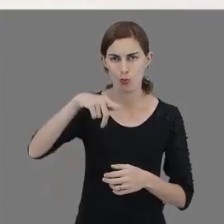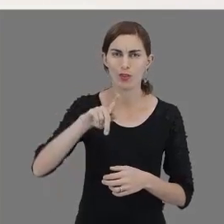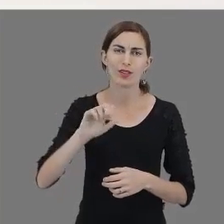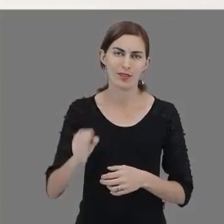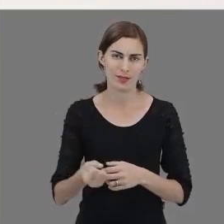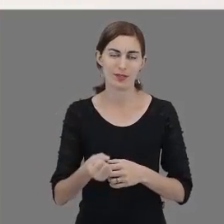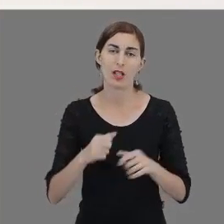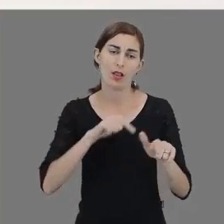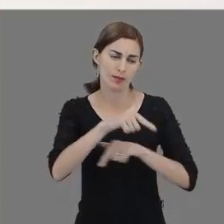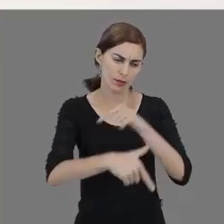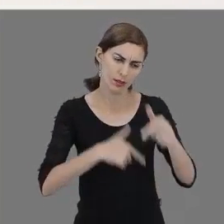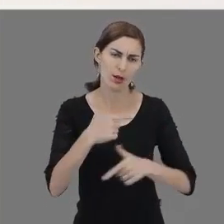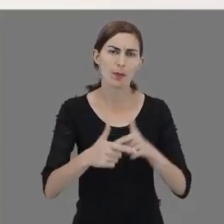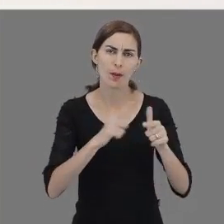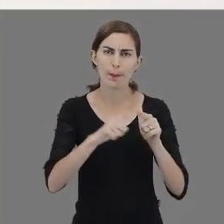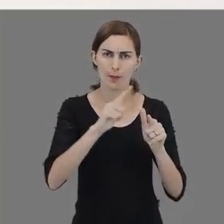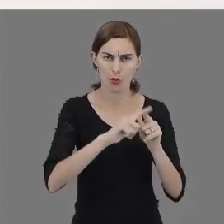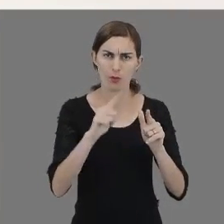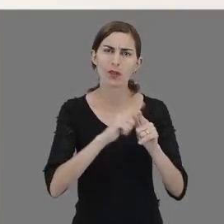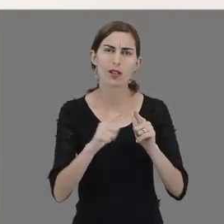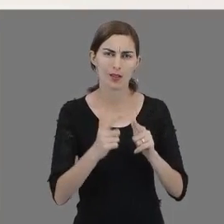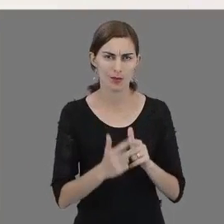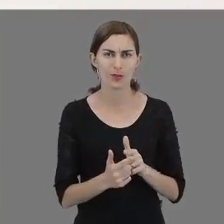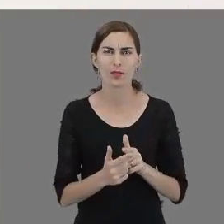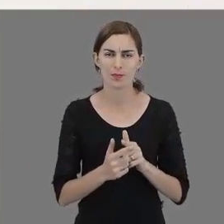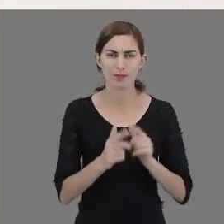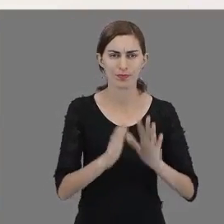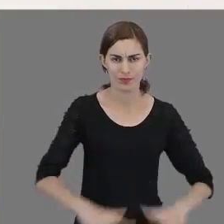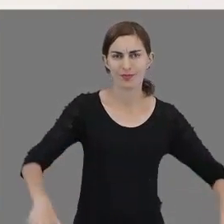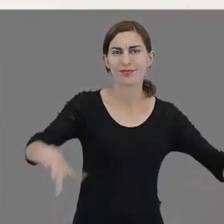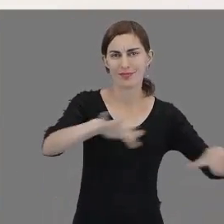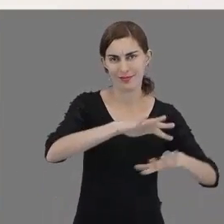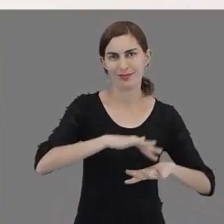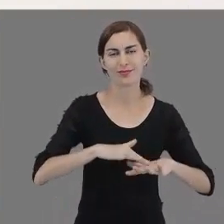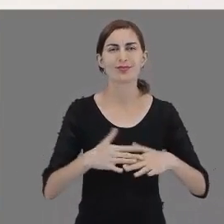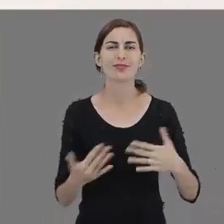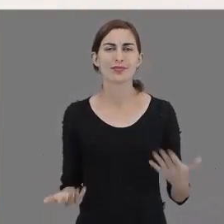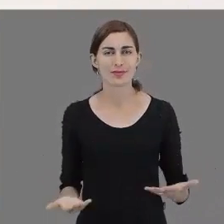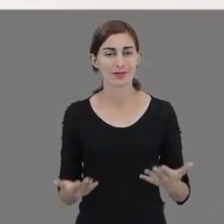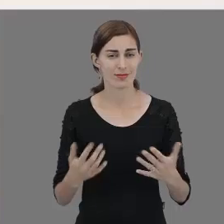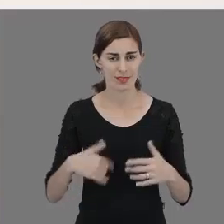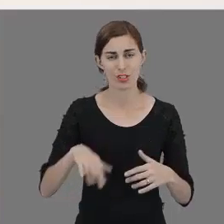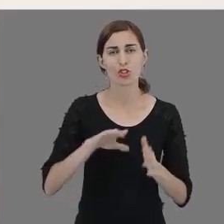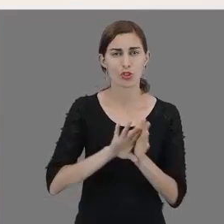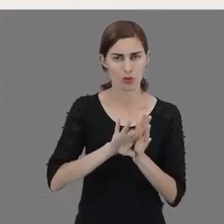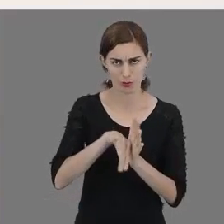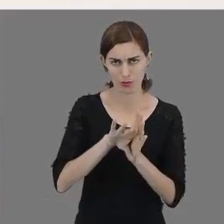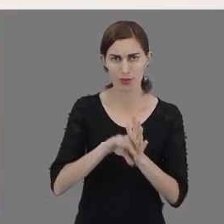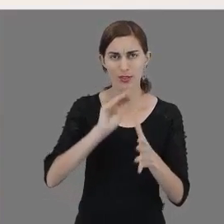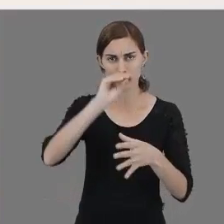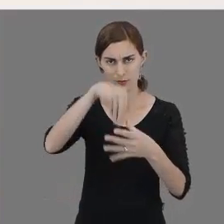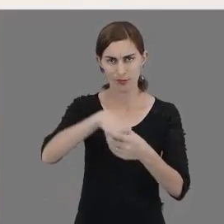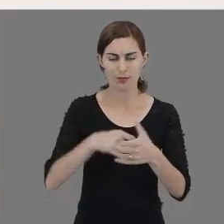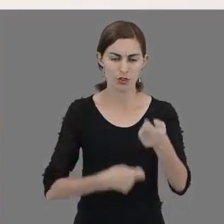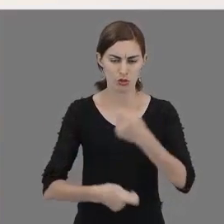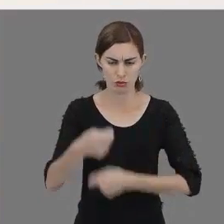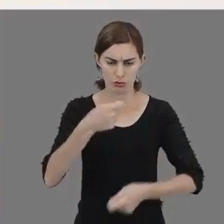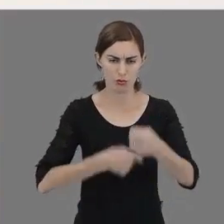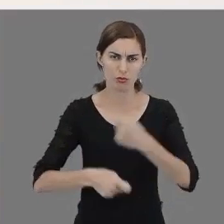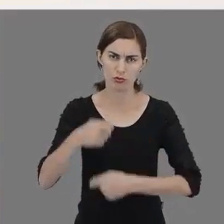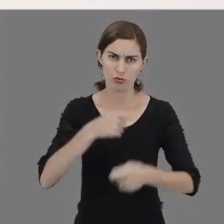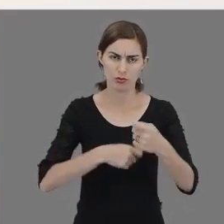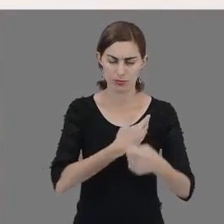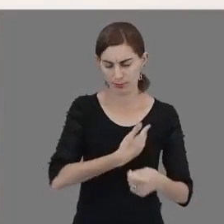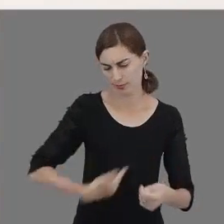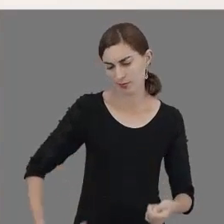elas trabalham um problema público, trabalham um problema coletivo. E aí a gente tem mais um conceito dentro da gestão pública que a gente vai